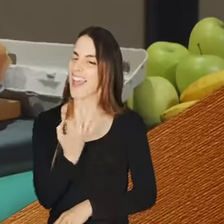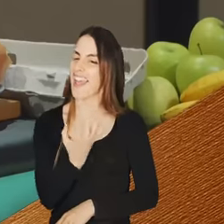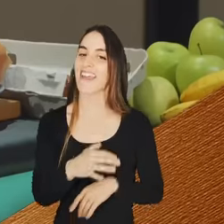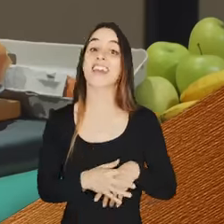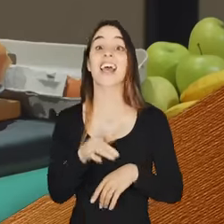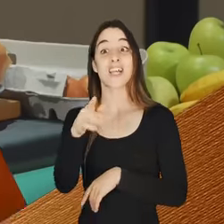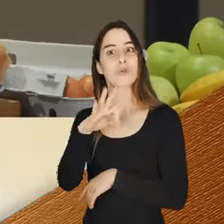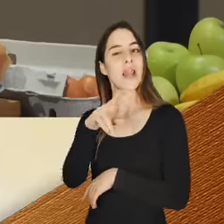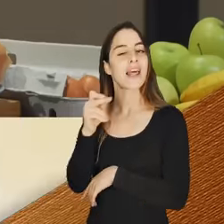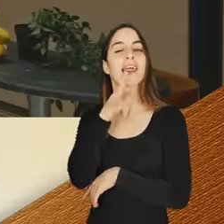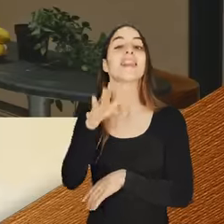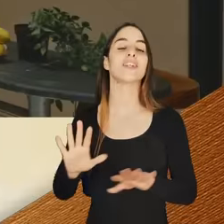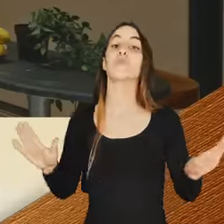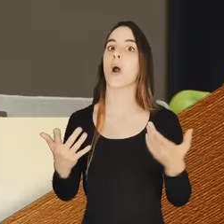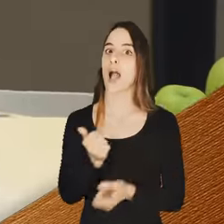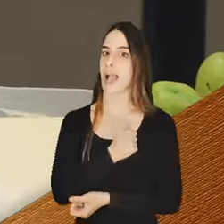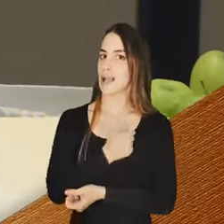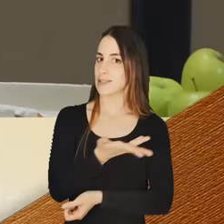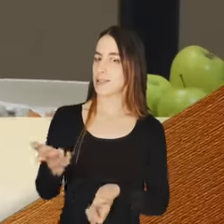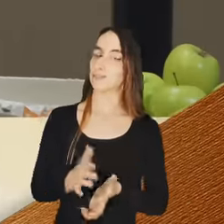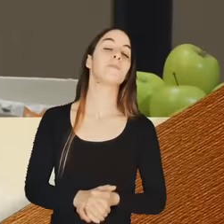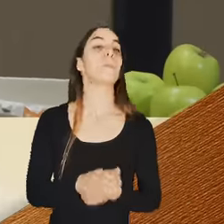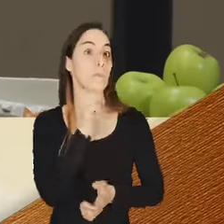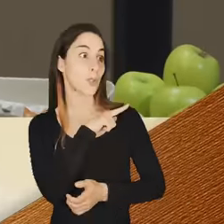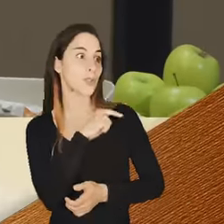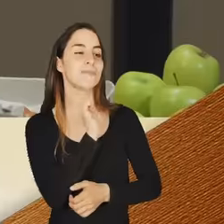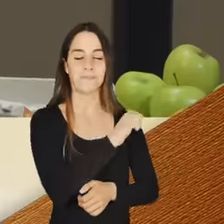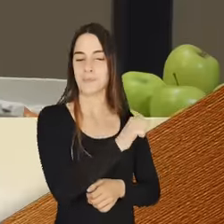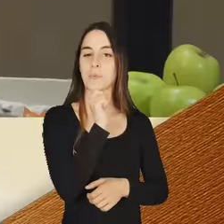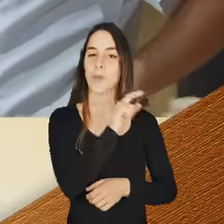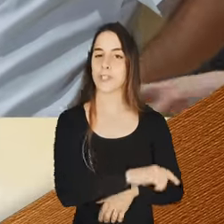lá para casa. Posso? Podes, sim, senhora. Força.